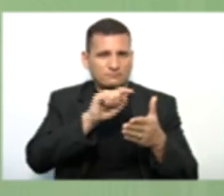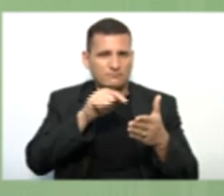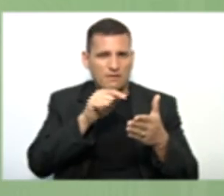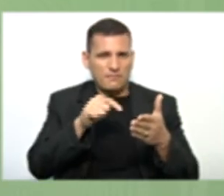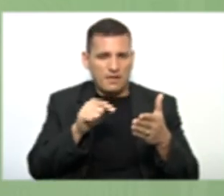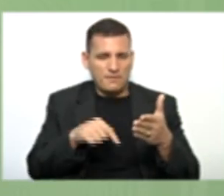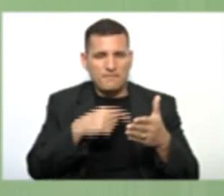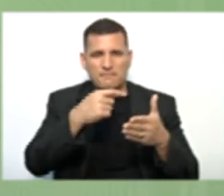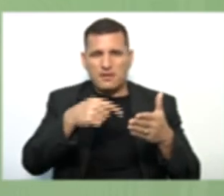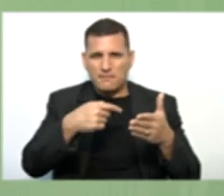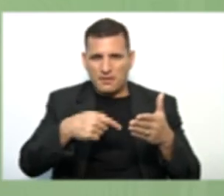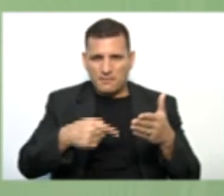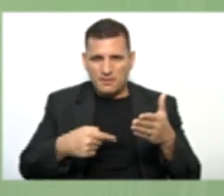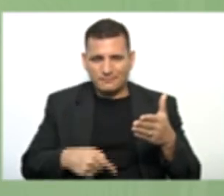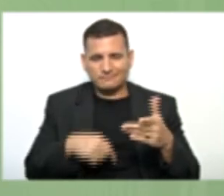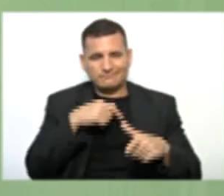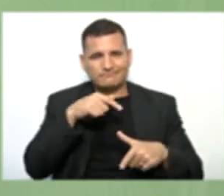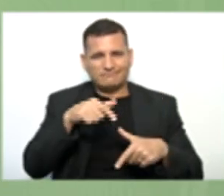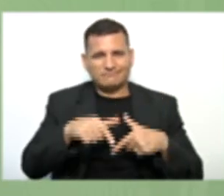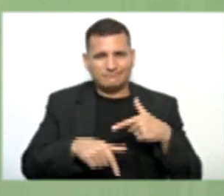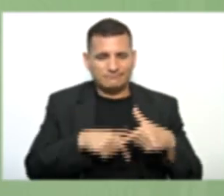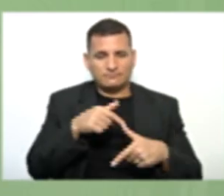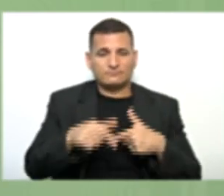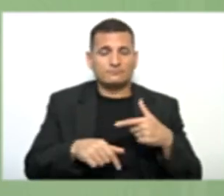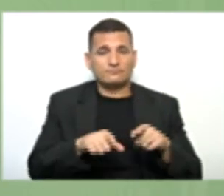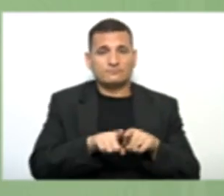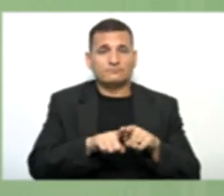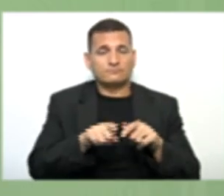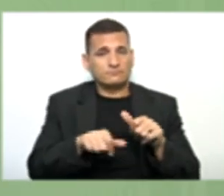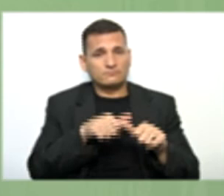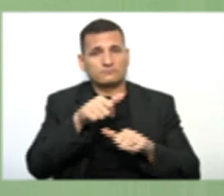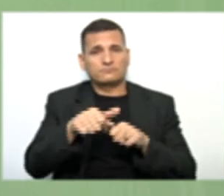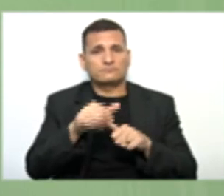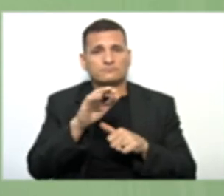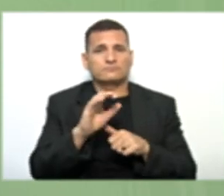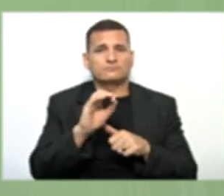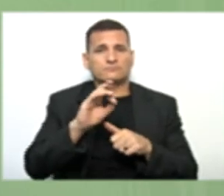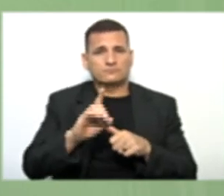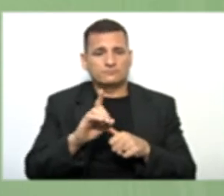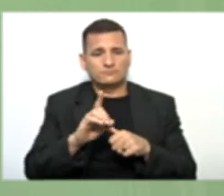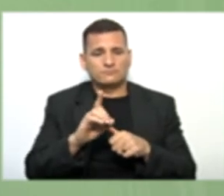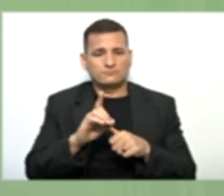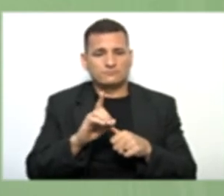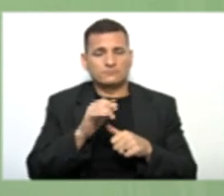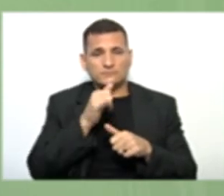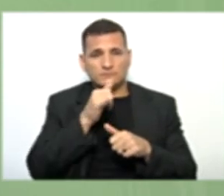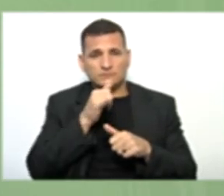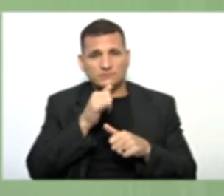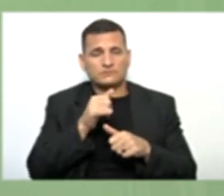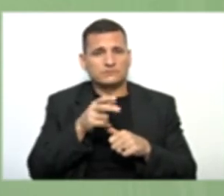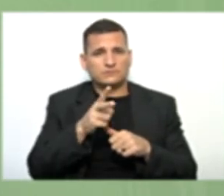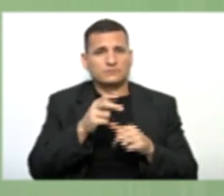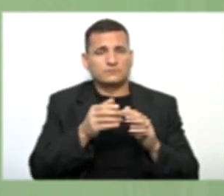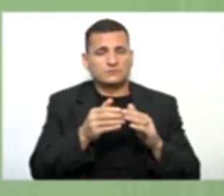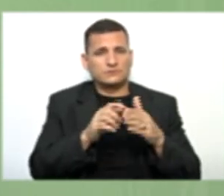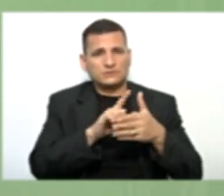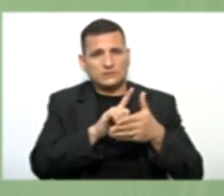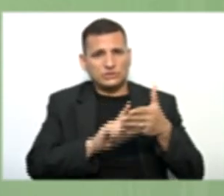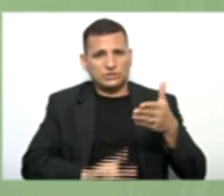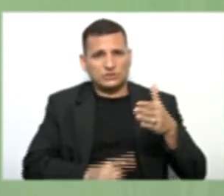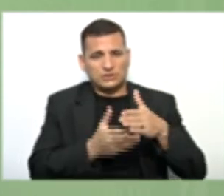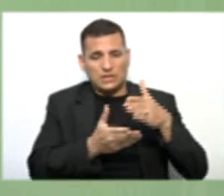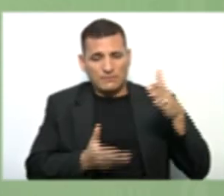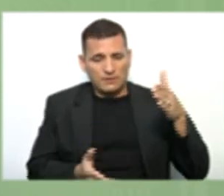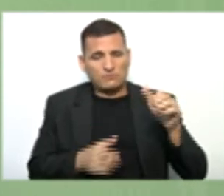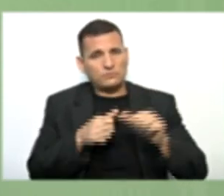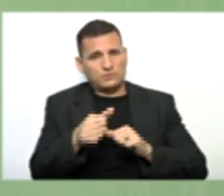trabalho. Além disso, teríamos que alterar nosso código somente sempre que o tamanho da lista mudasse. Imagina só